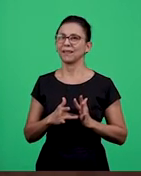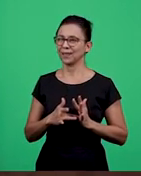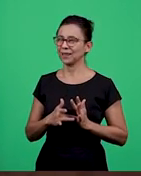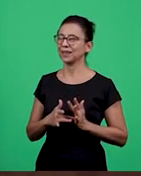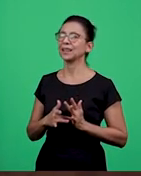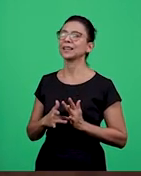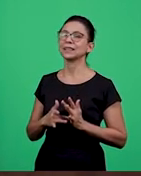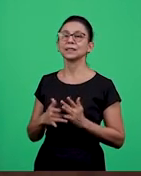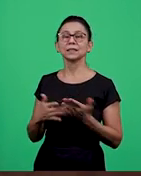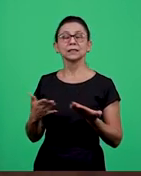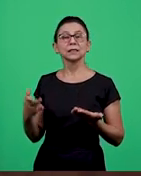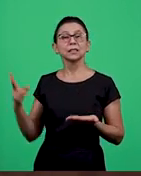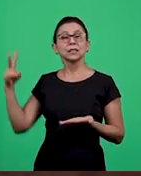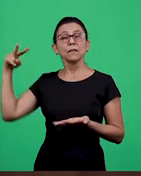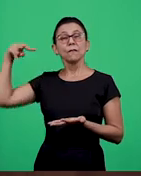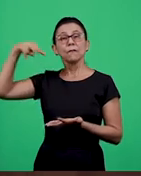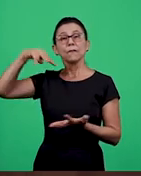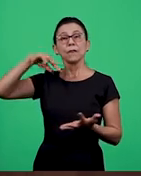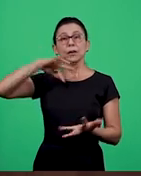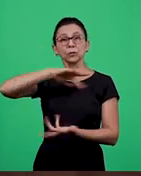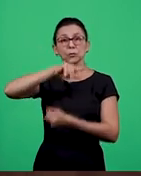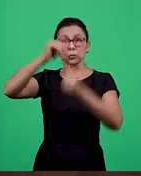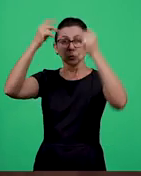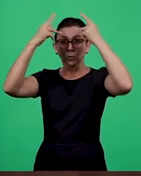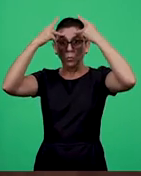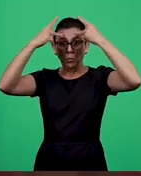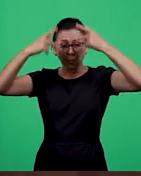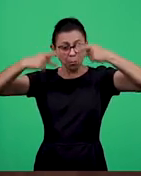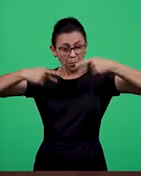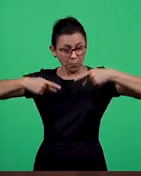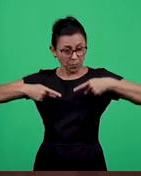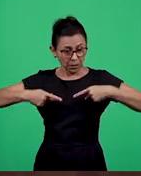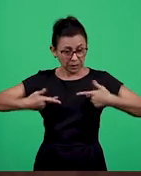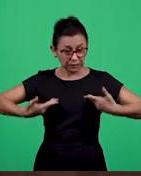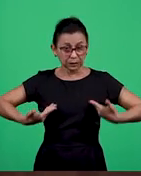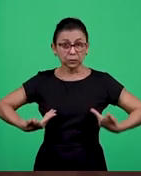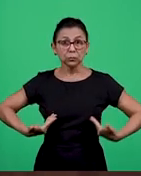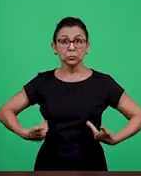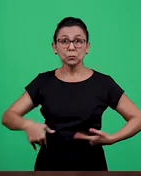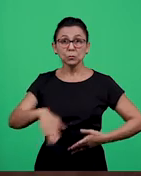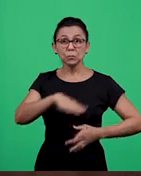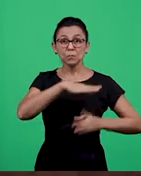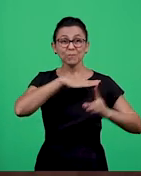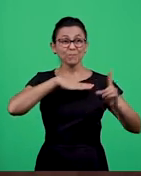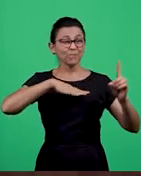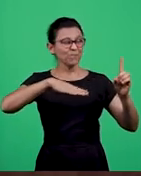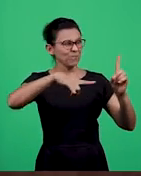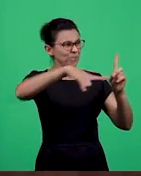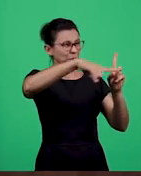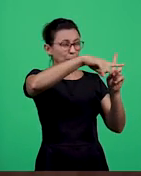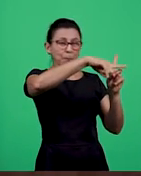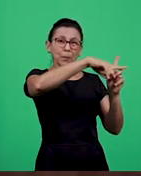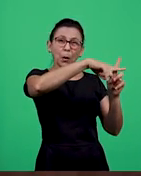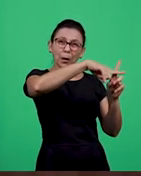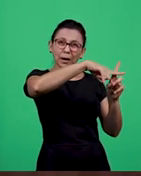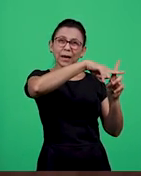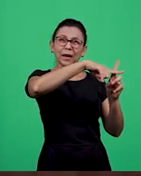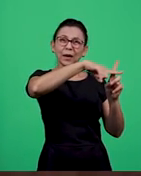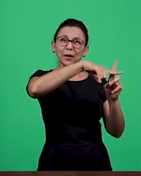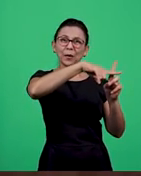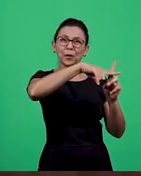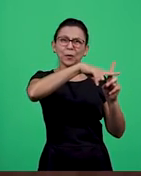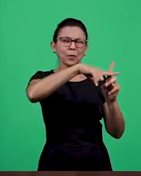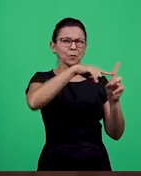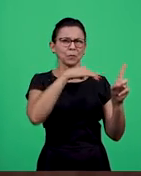Jesus, aquele que veio como homem, que morreu na cruz, mas que ressuscitou,